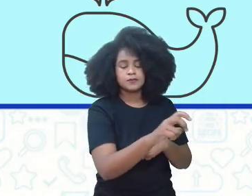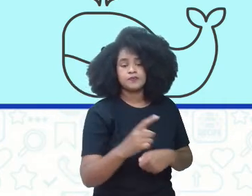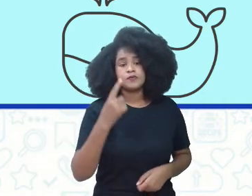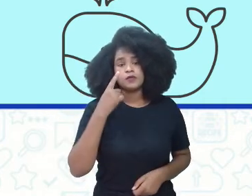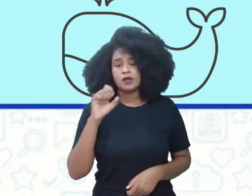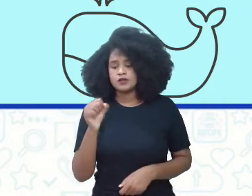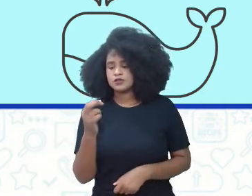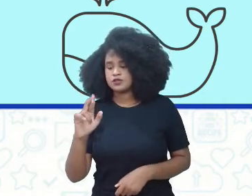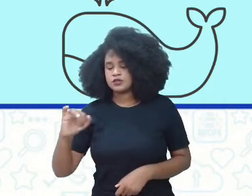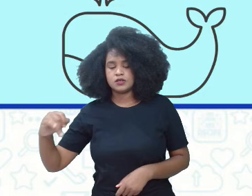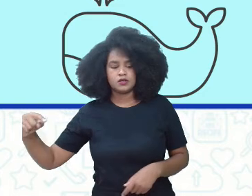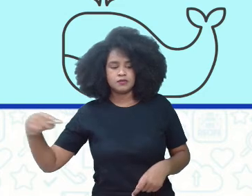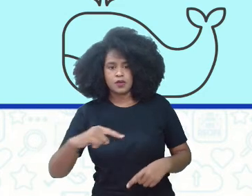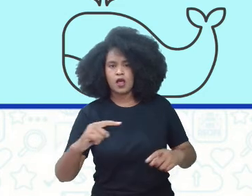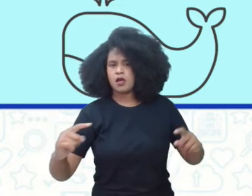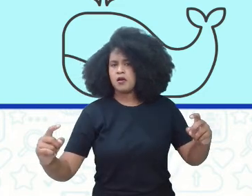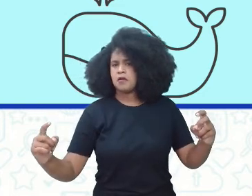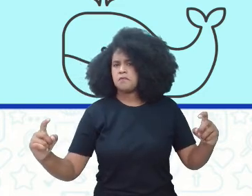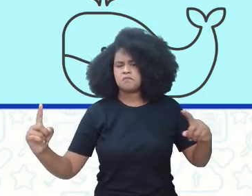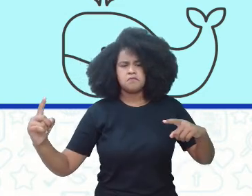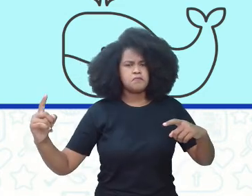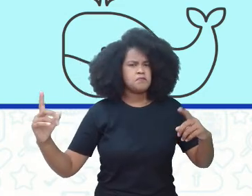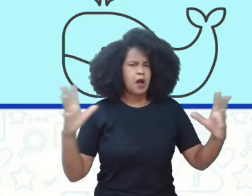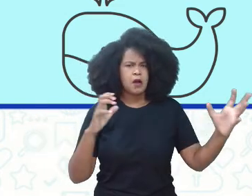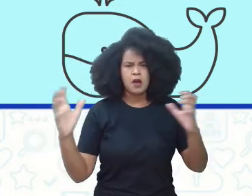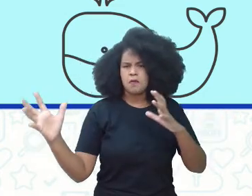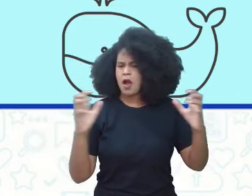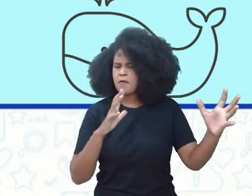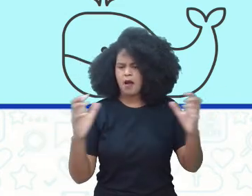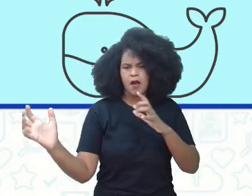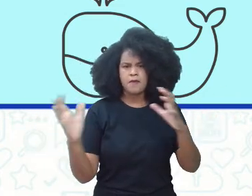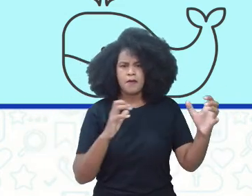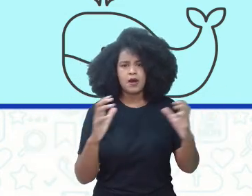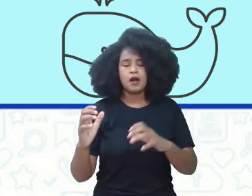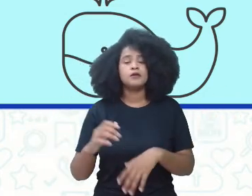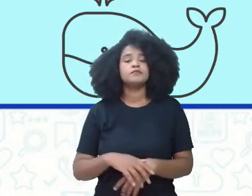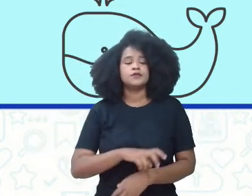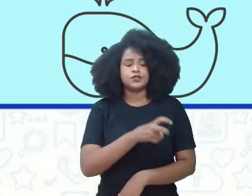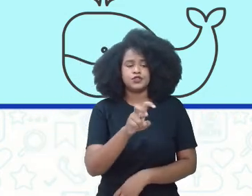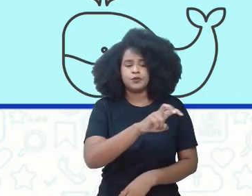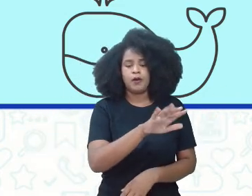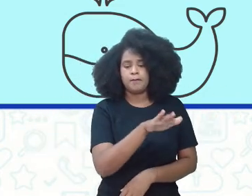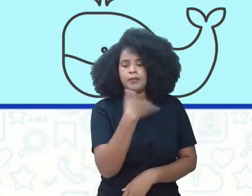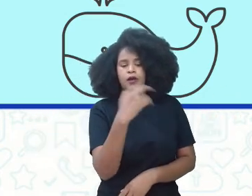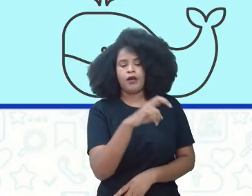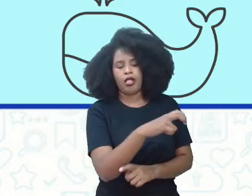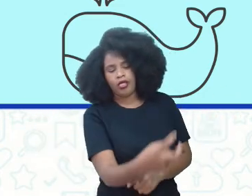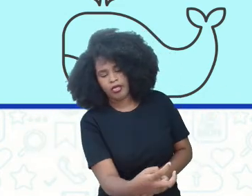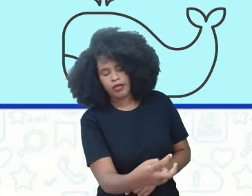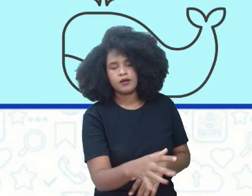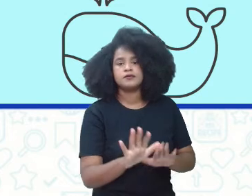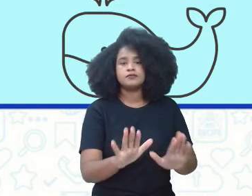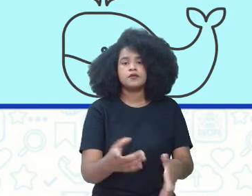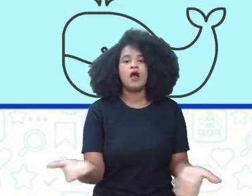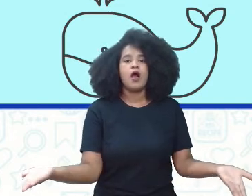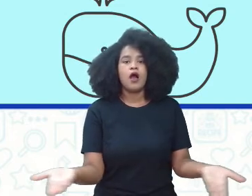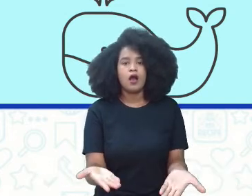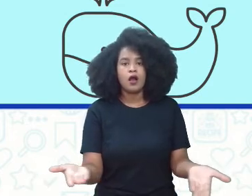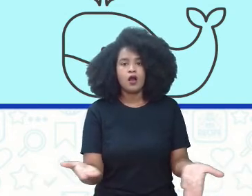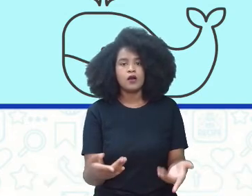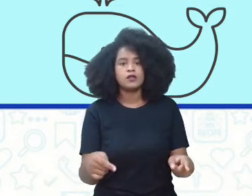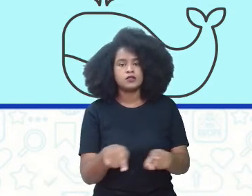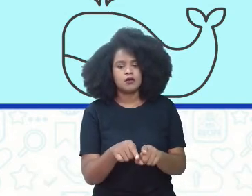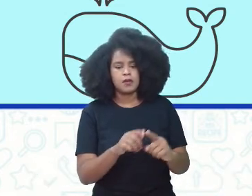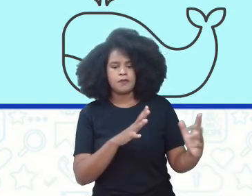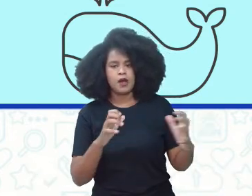Siri e a jiboia lutaram ferozmente e a jiboia caiu morta. Agora vamos lutar também. O